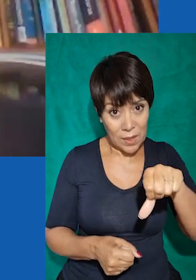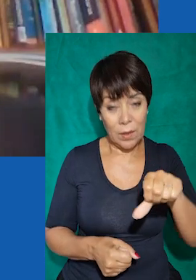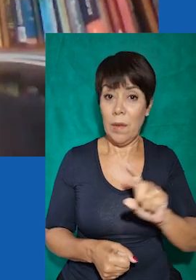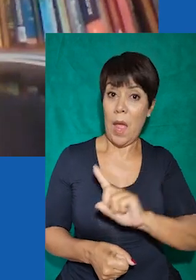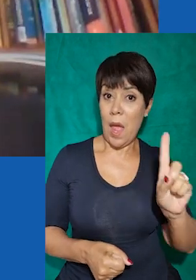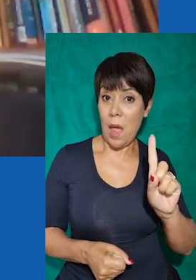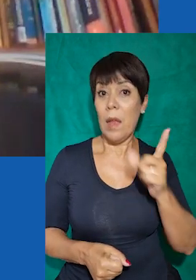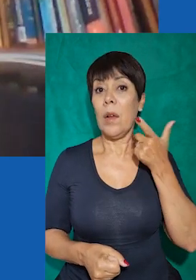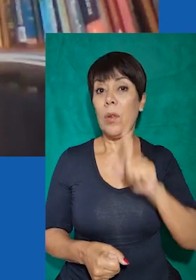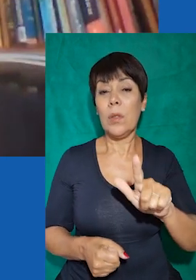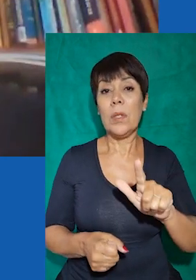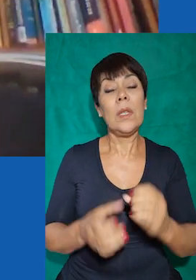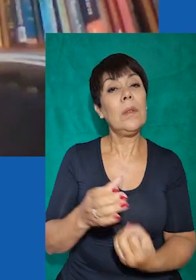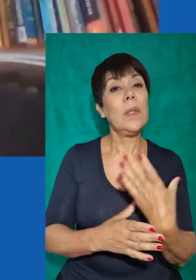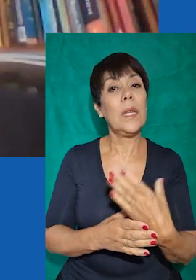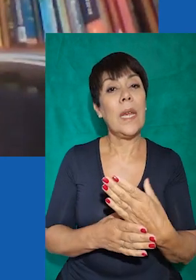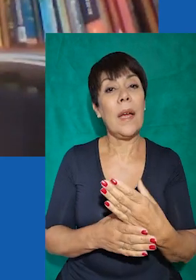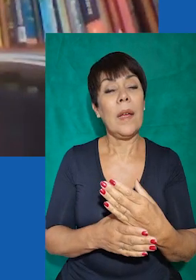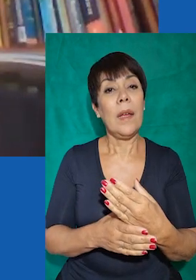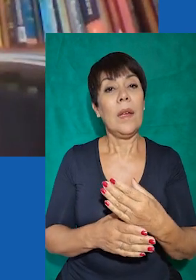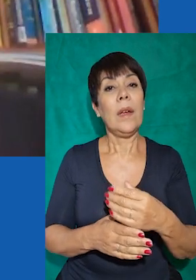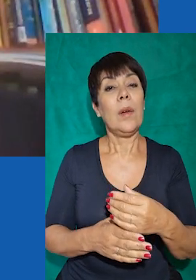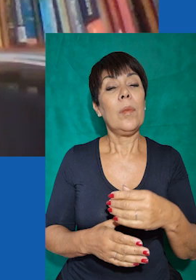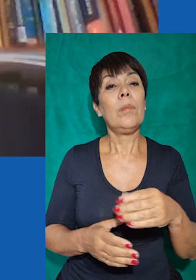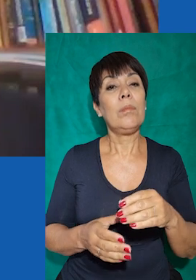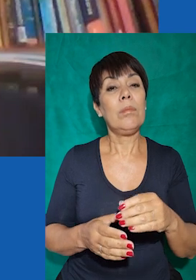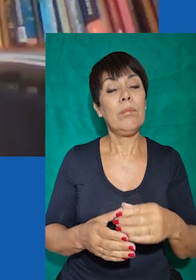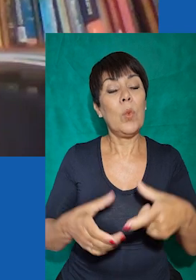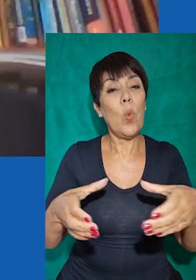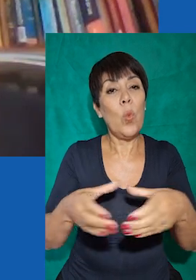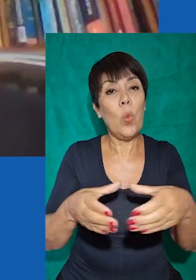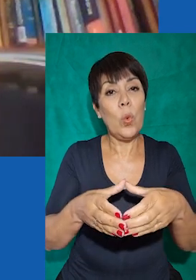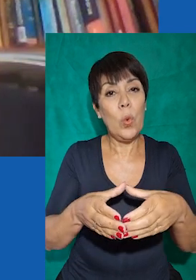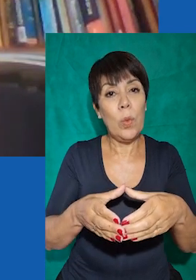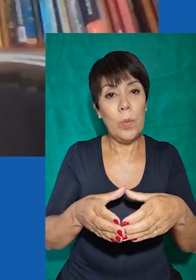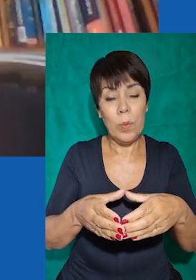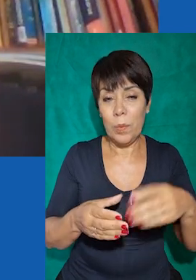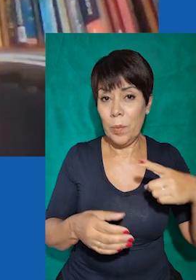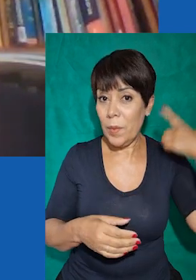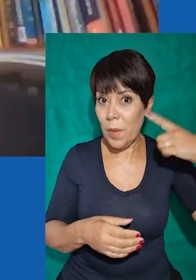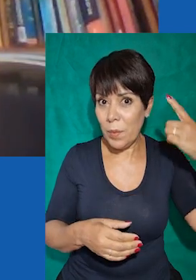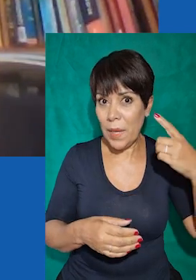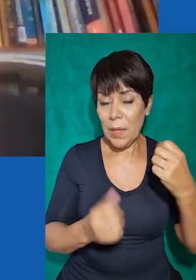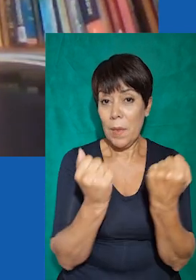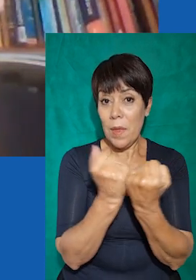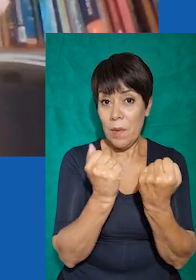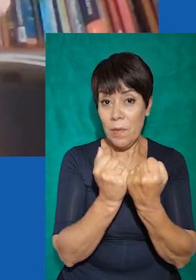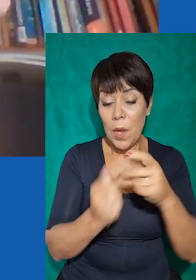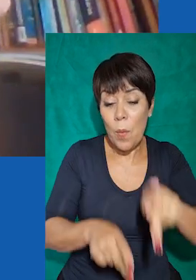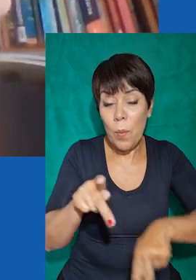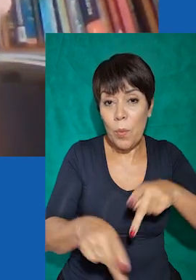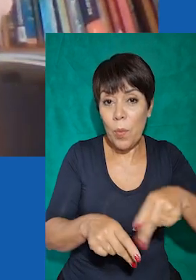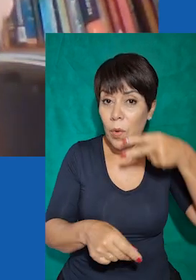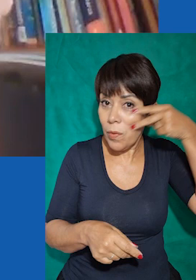conseguiu lançar, né, uma frente parlamentar mista em defesa dos direitos dos povos indígenas e conseguiu arrebanhar